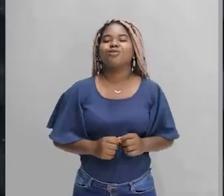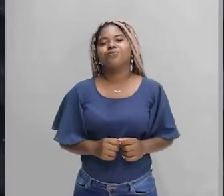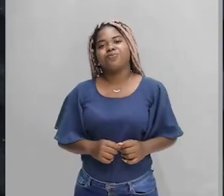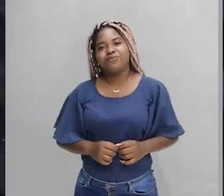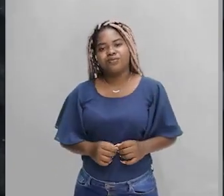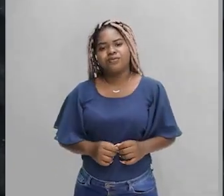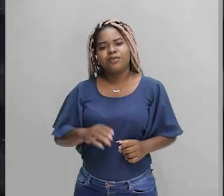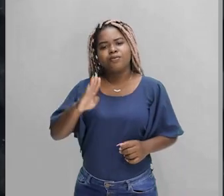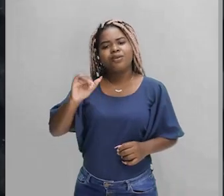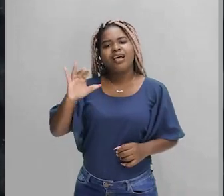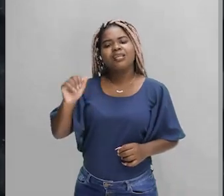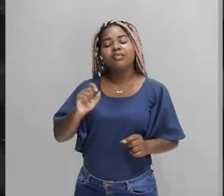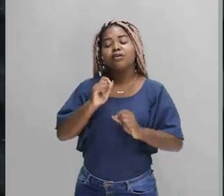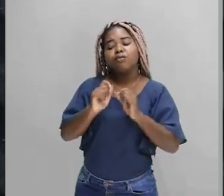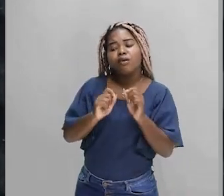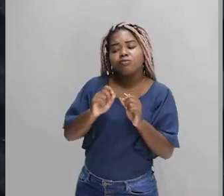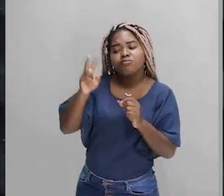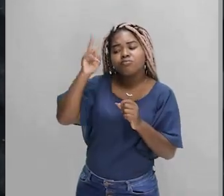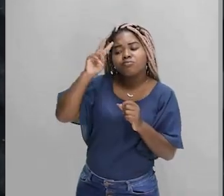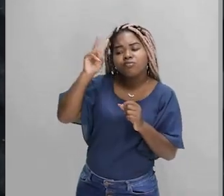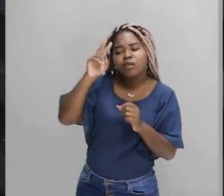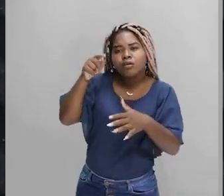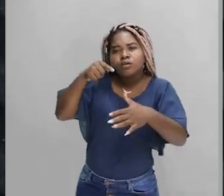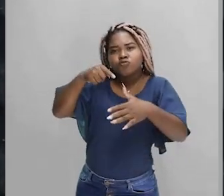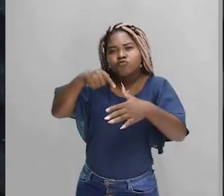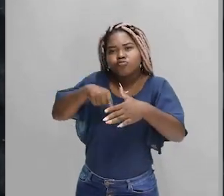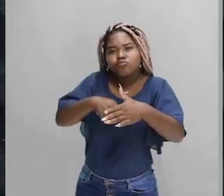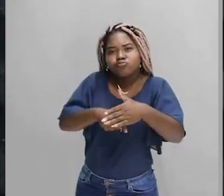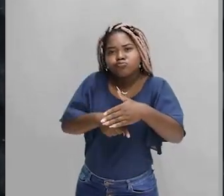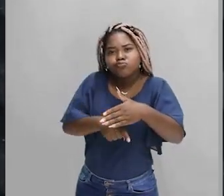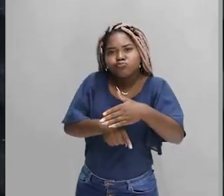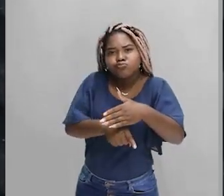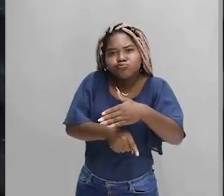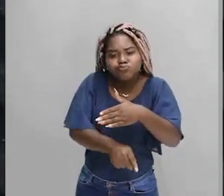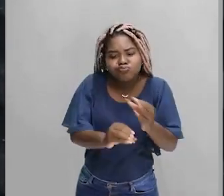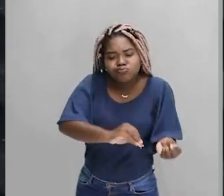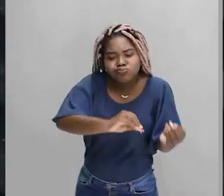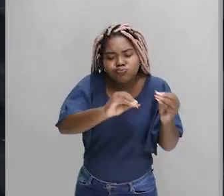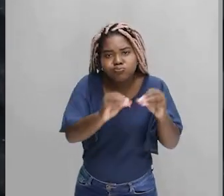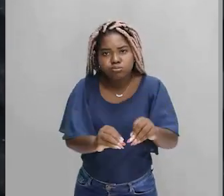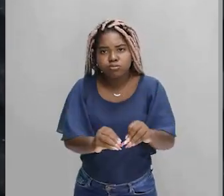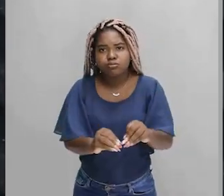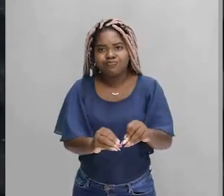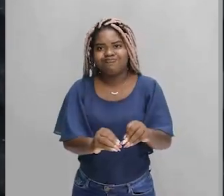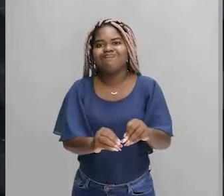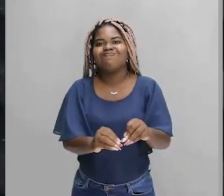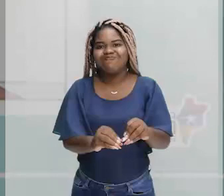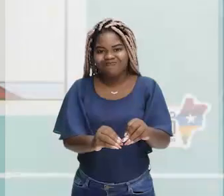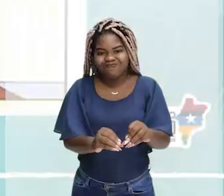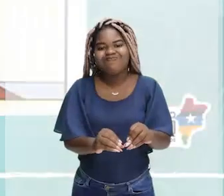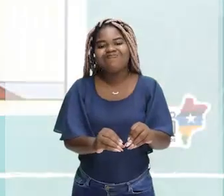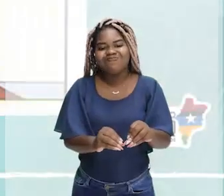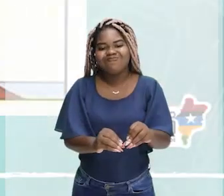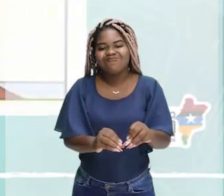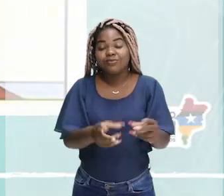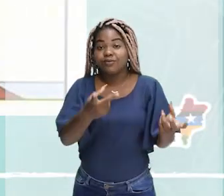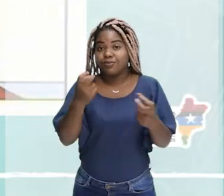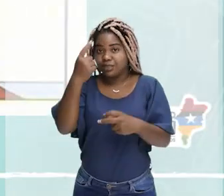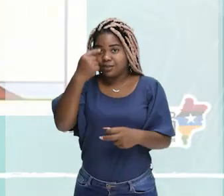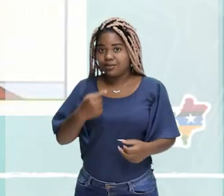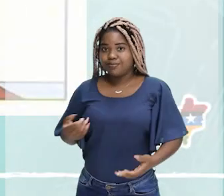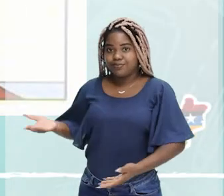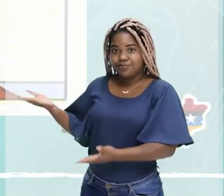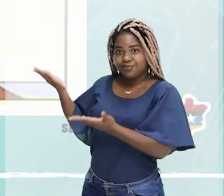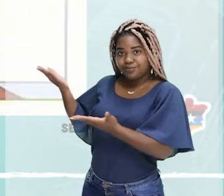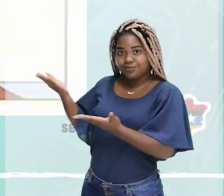tá? Bacia, lembra, bacia é algo fundo, algo ali que tu vai ter para colocar alguma coisa. Então, veja na imagem que eu tenho os escudos cristalinos, as